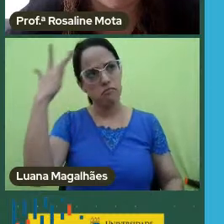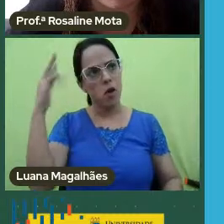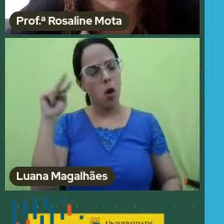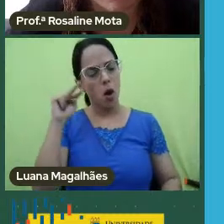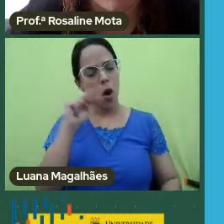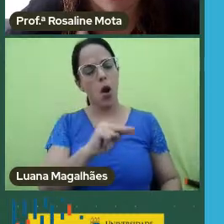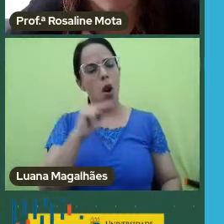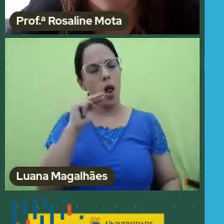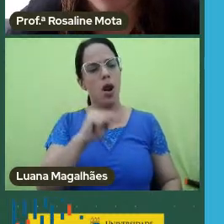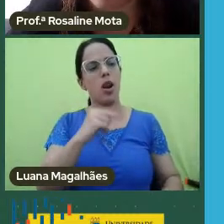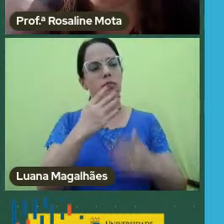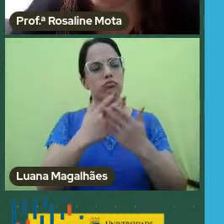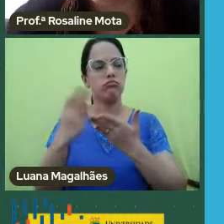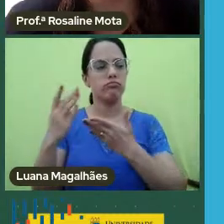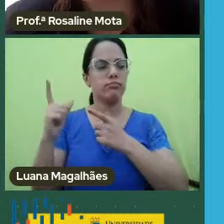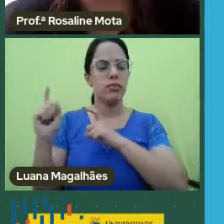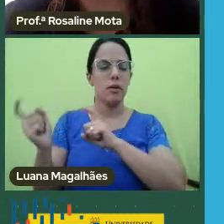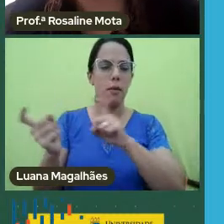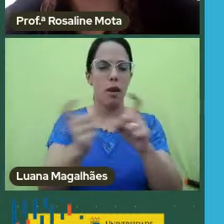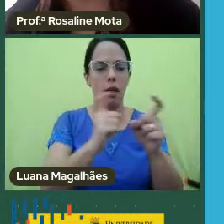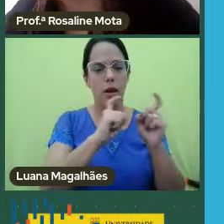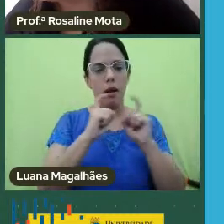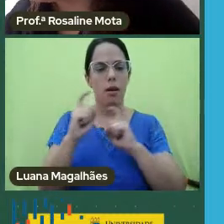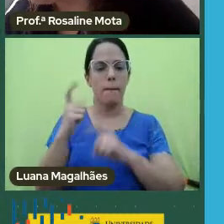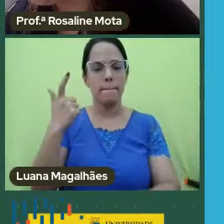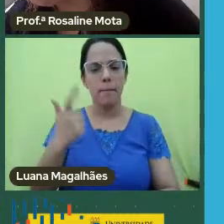ser discutida mais e mais. Por quê? Porque